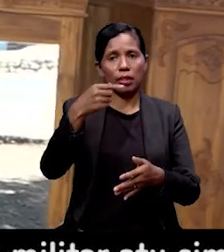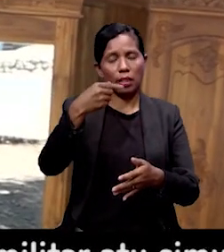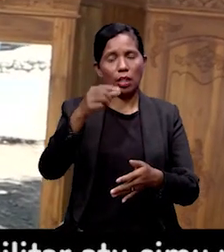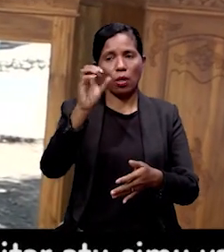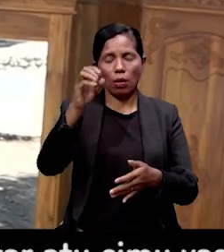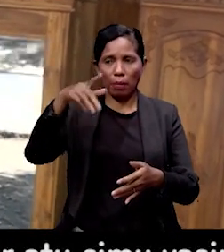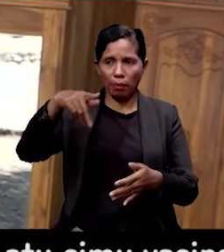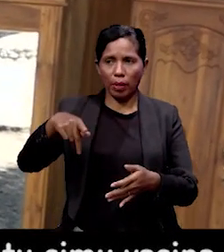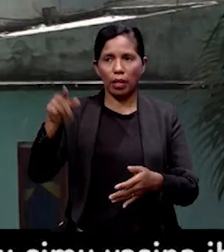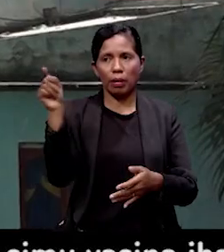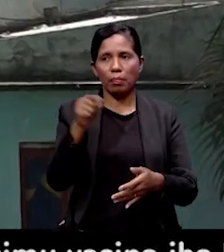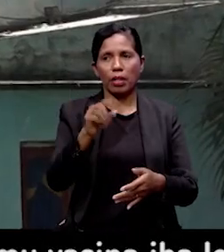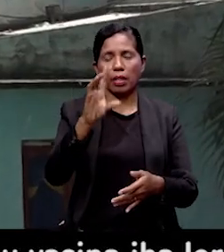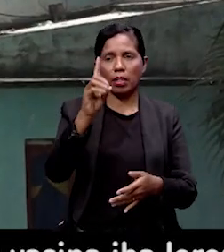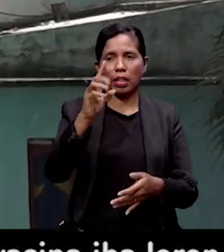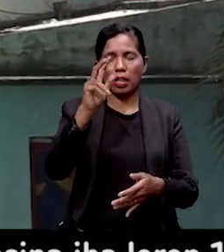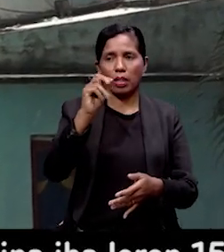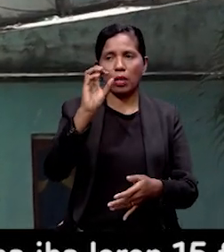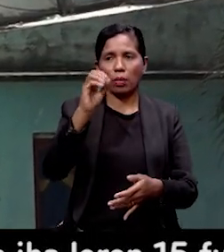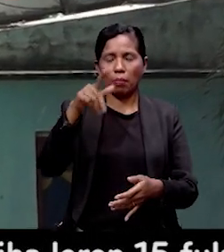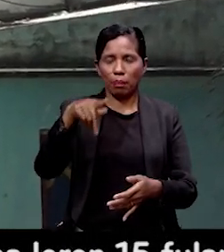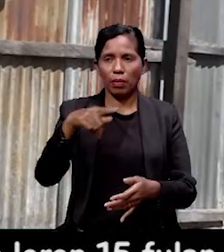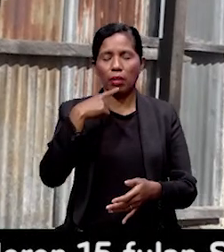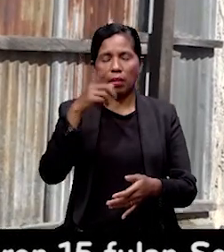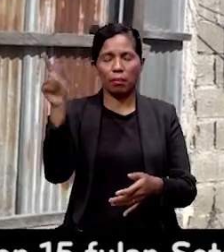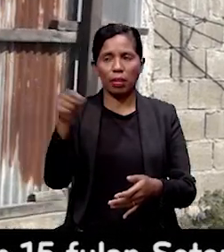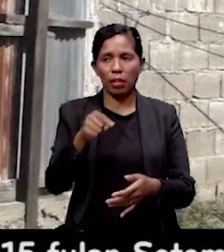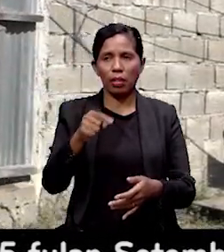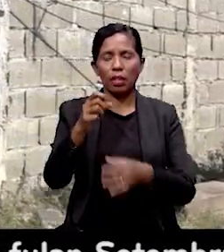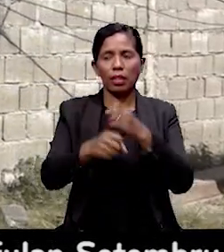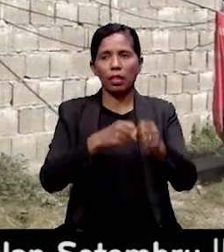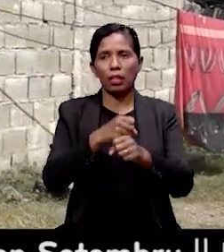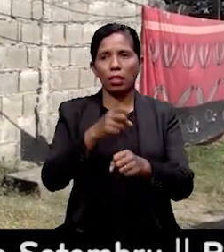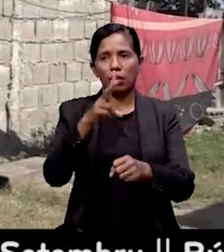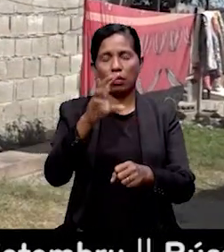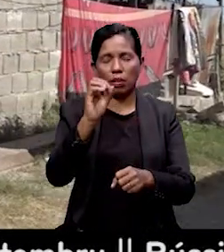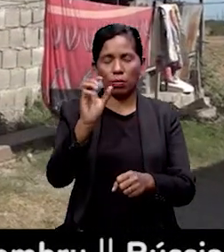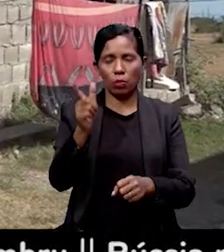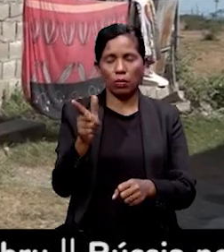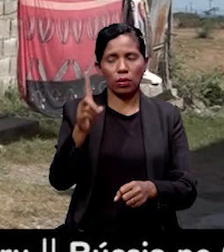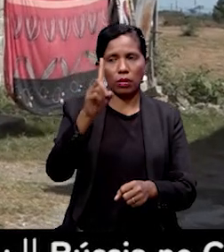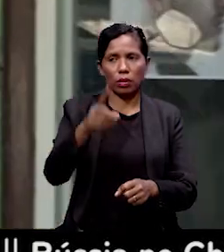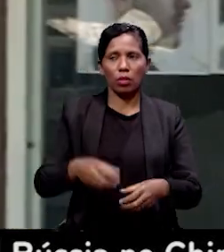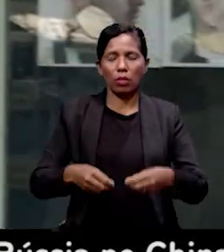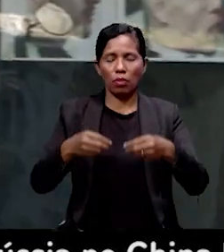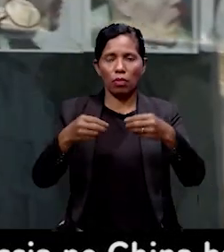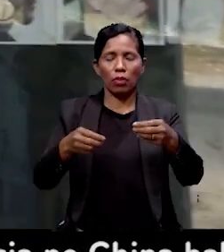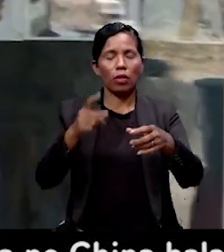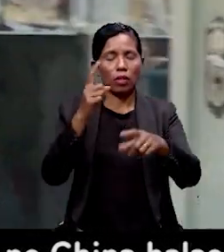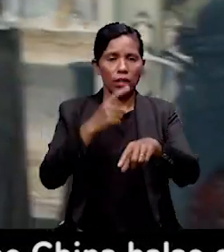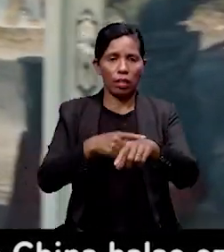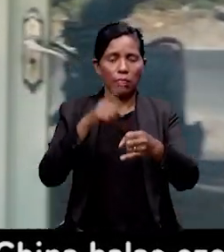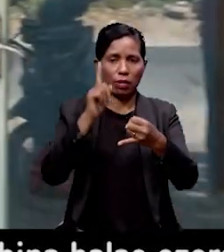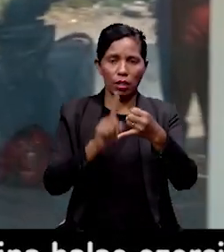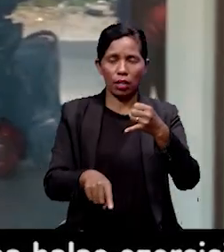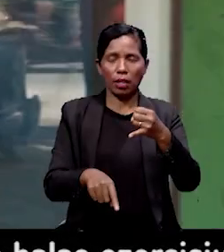barra DNEPCC, barra Hito, barra Tinanriunrua, Ronulo Recin Ida, onde foi ultimato para a comunidade